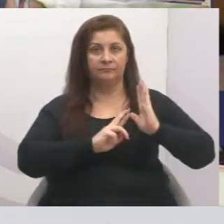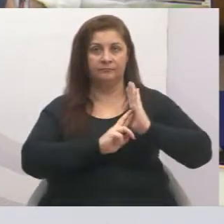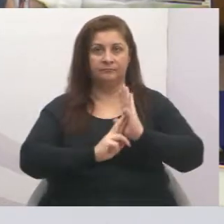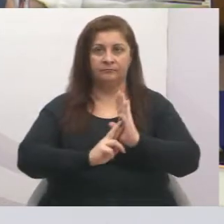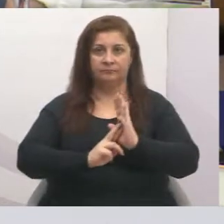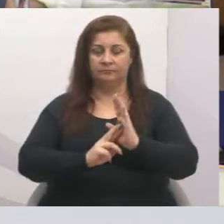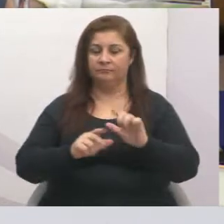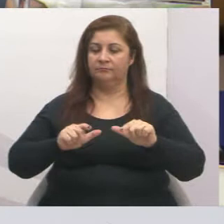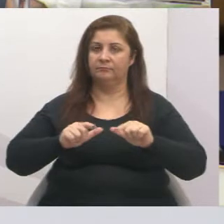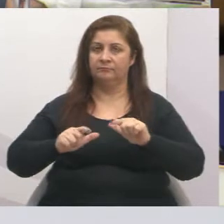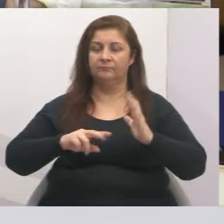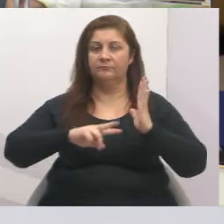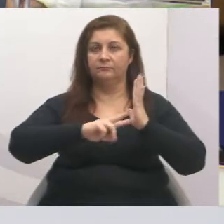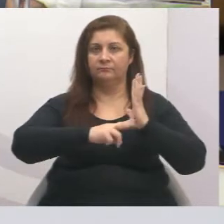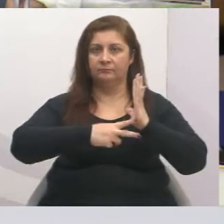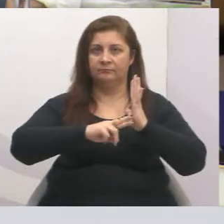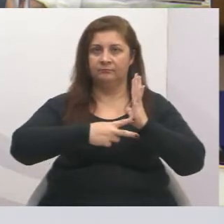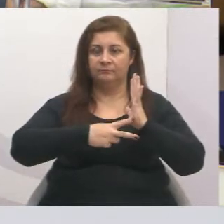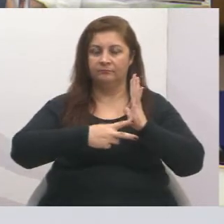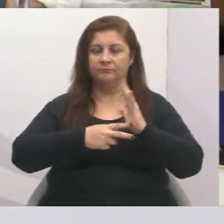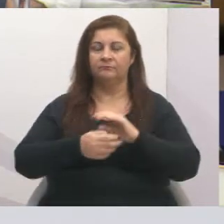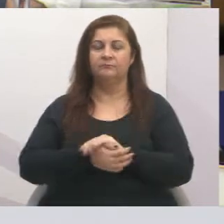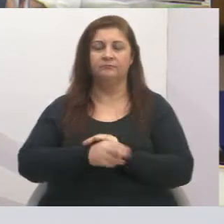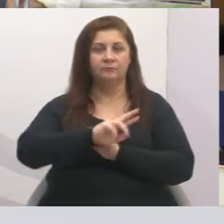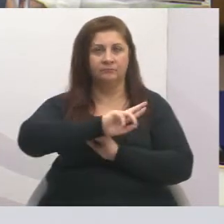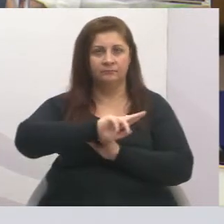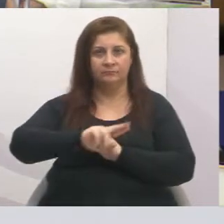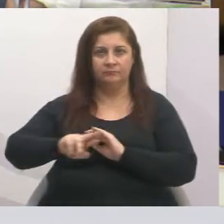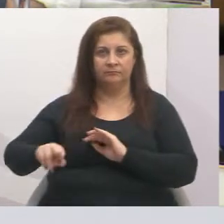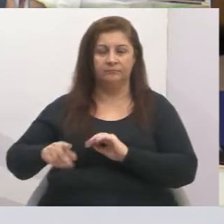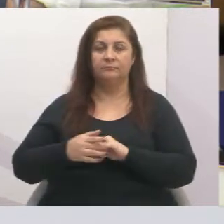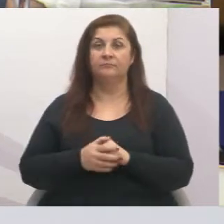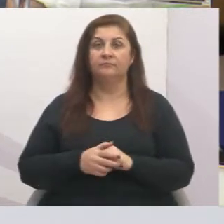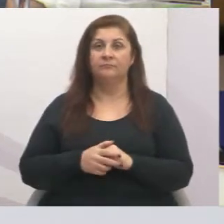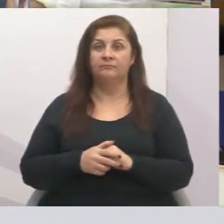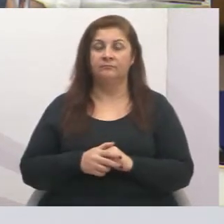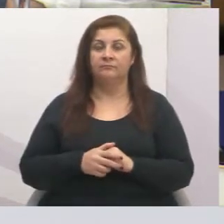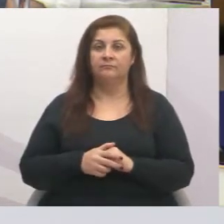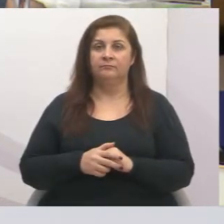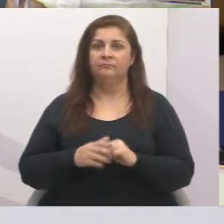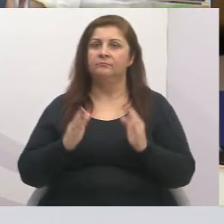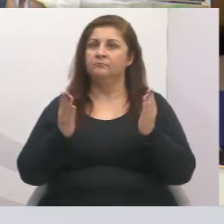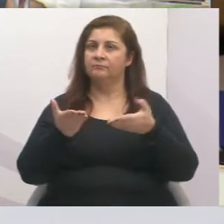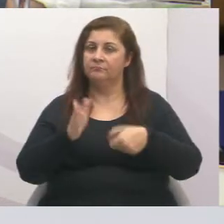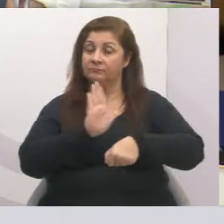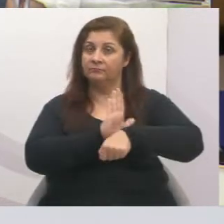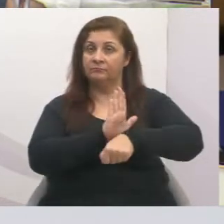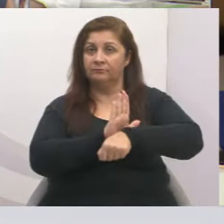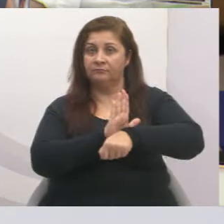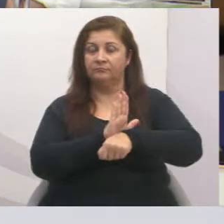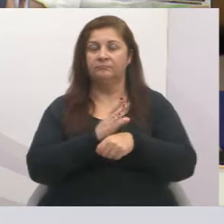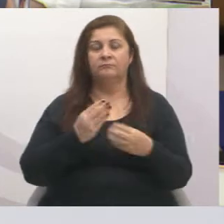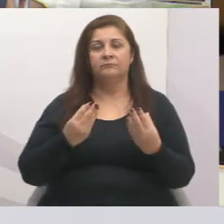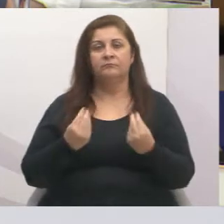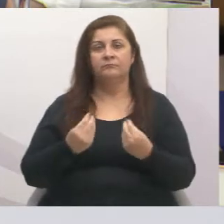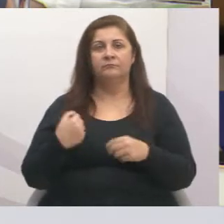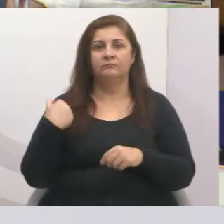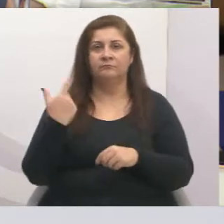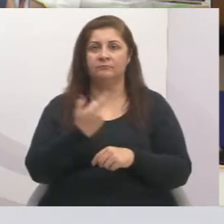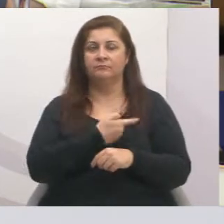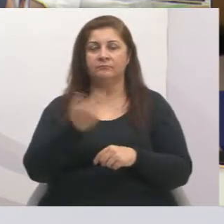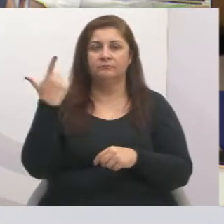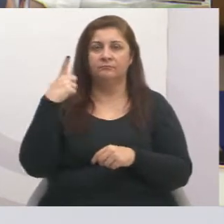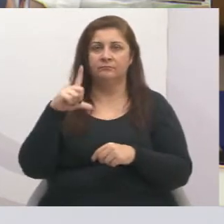trabalhadores, sindicatos, dos sindicais, sindicato do servidor público, aonde pôde dar uma grande contribuição para que a gente